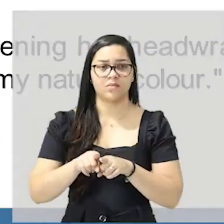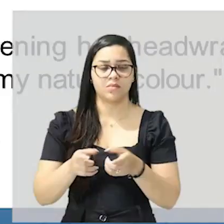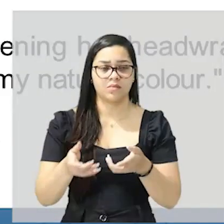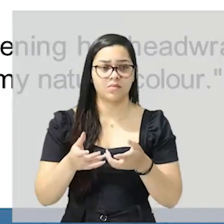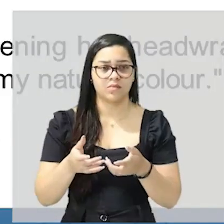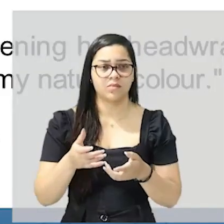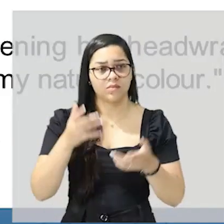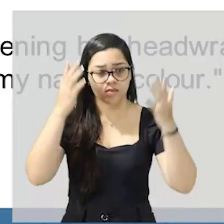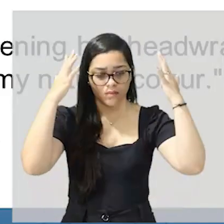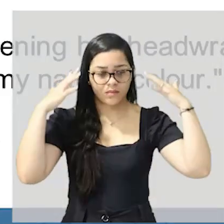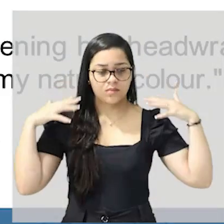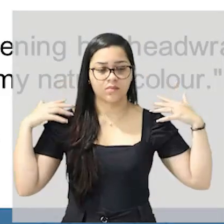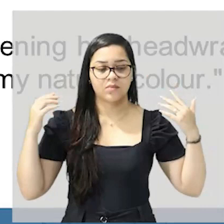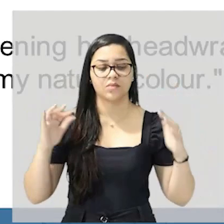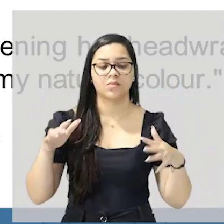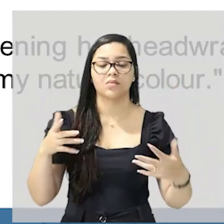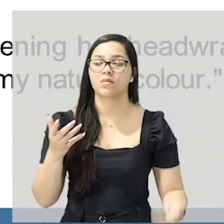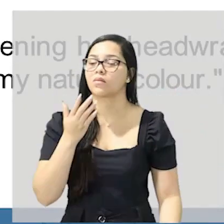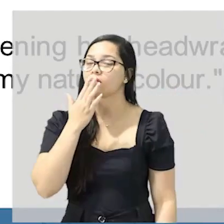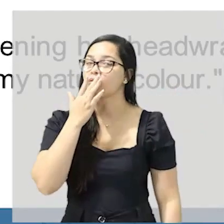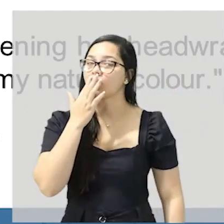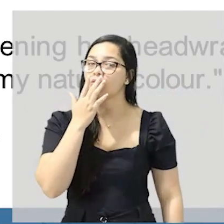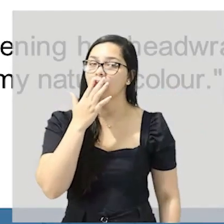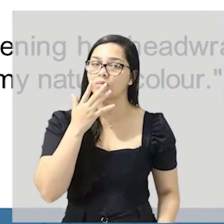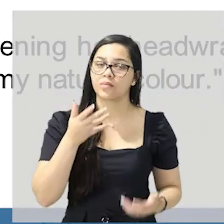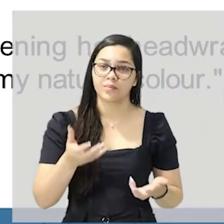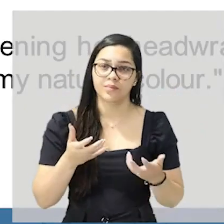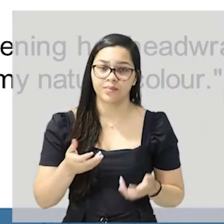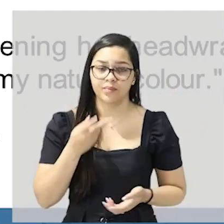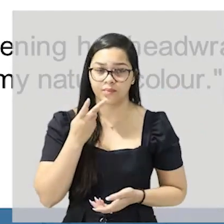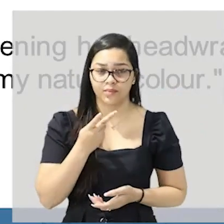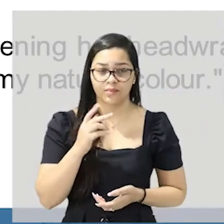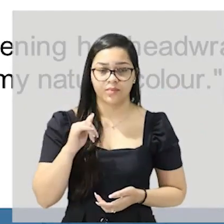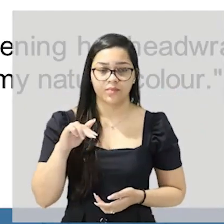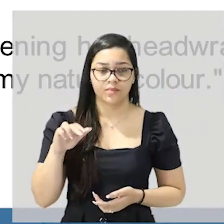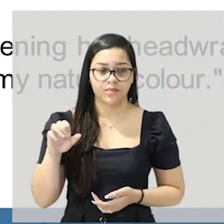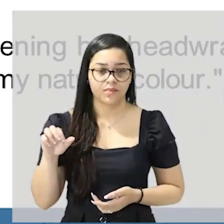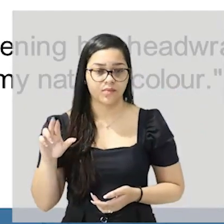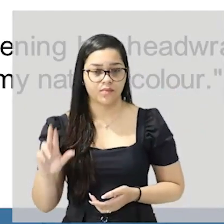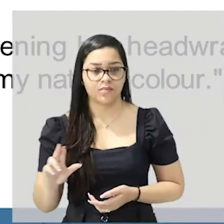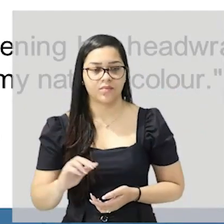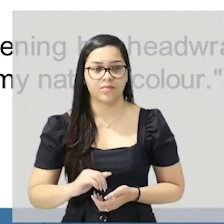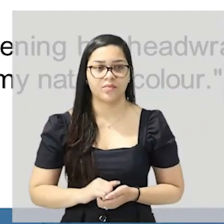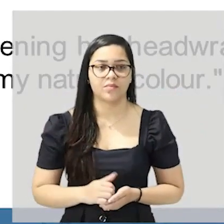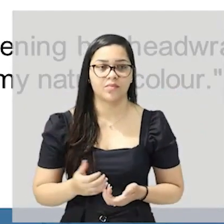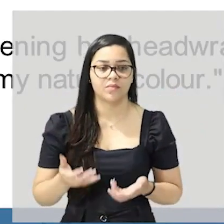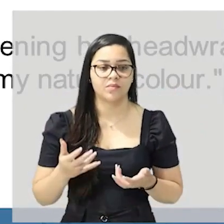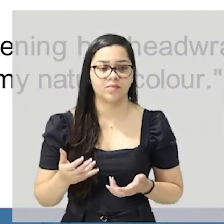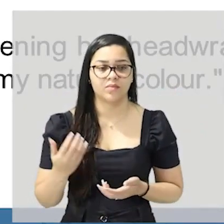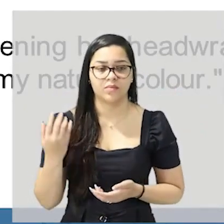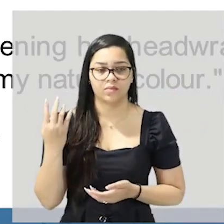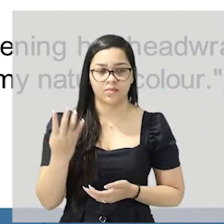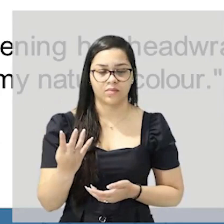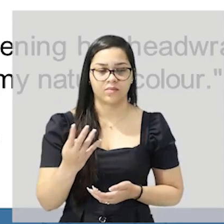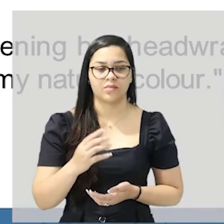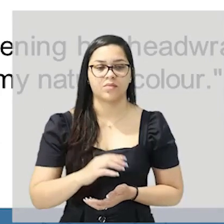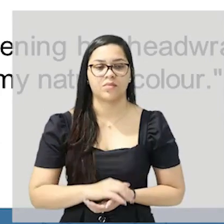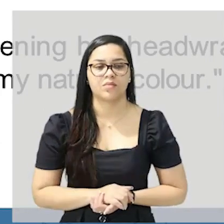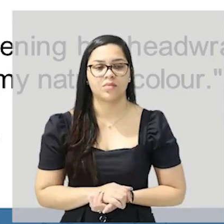cabelo, qual é a cor que ela quer, e aí começa a fala da Ifemelo, ó. Ela quer a cor 4.